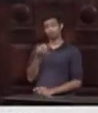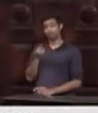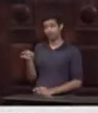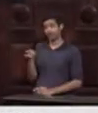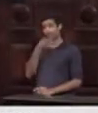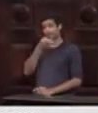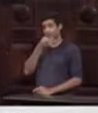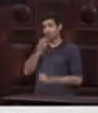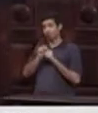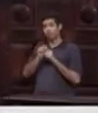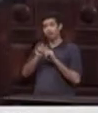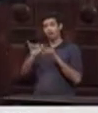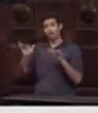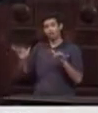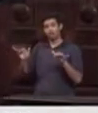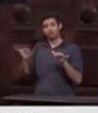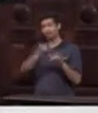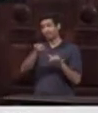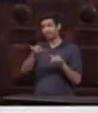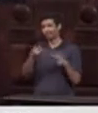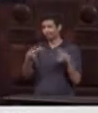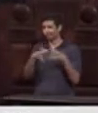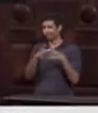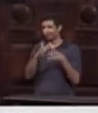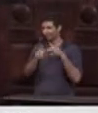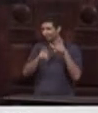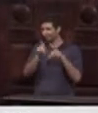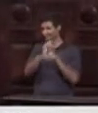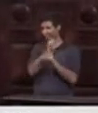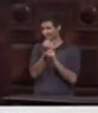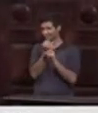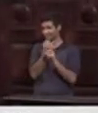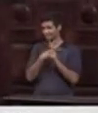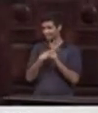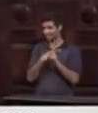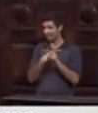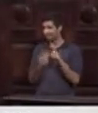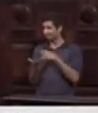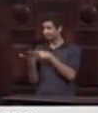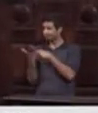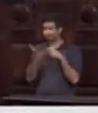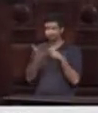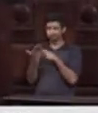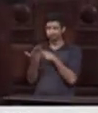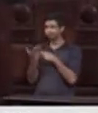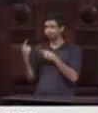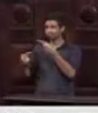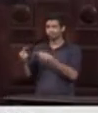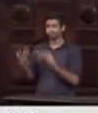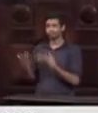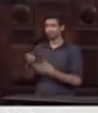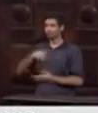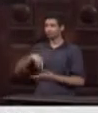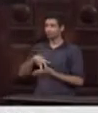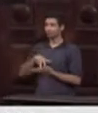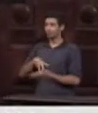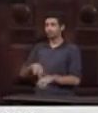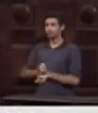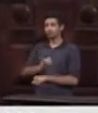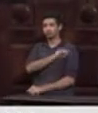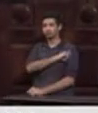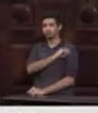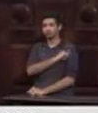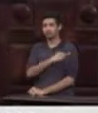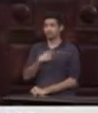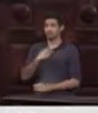público e a sociedade participa e acompanha dessas discussões. E a nossa posição aqui no Rio de Janeiro também é